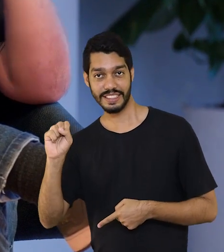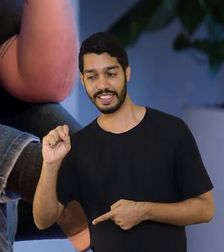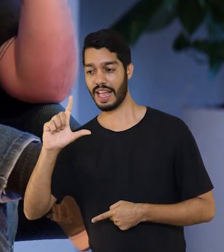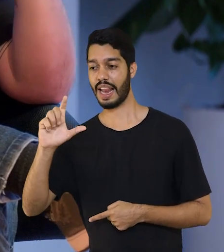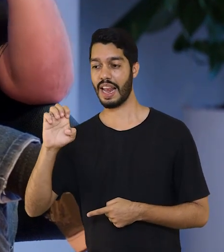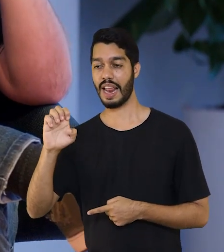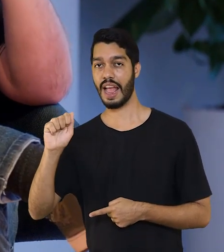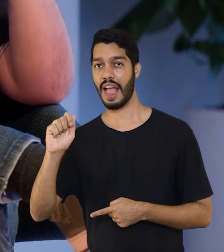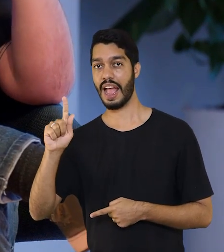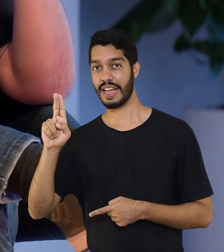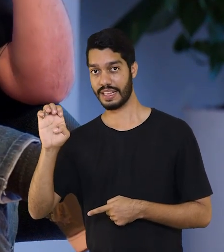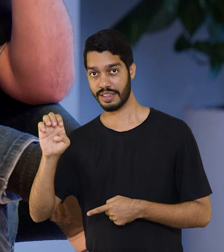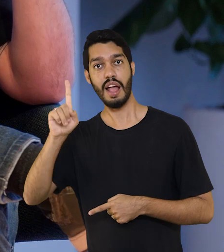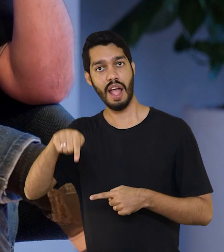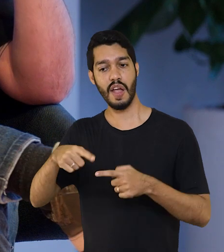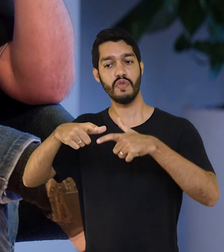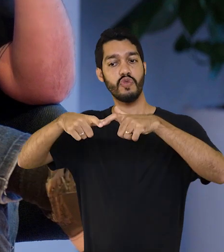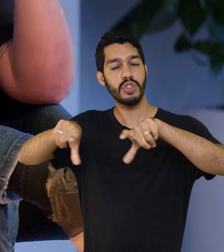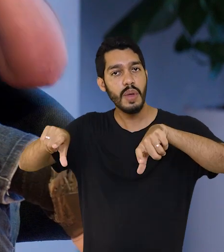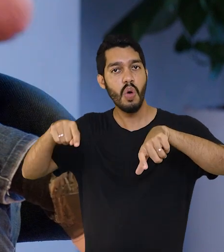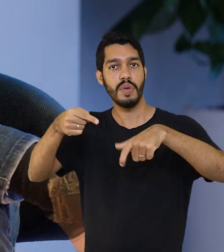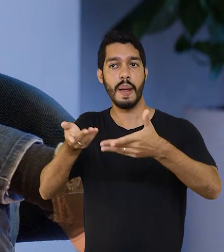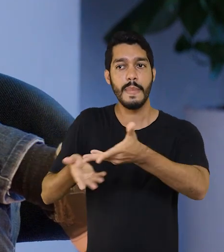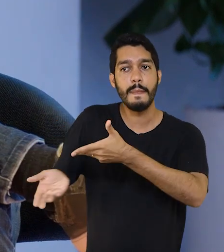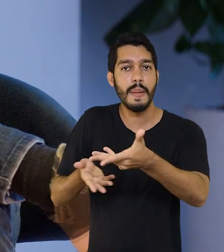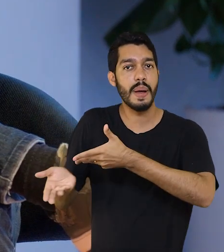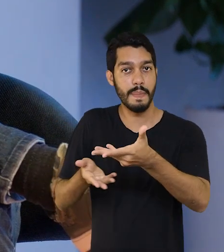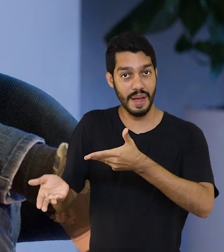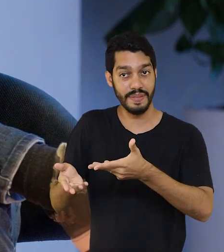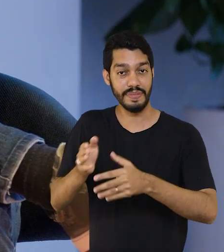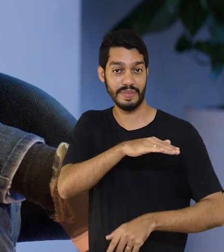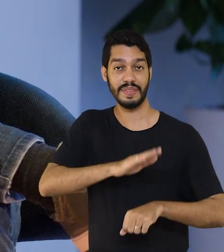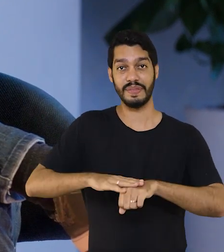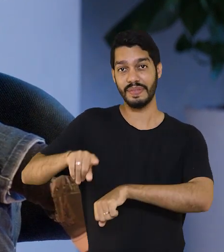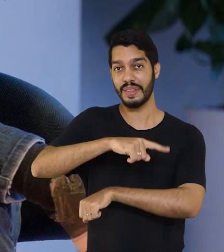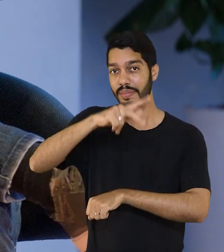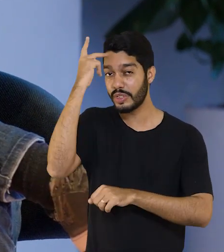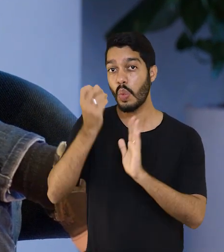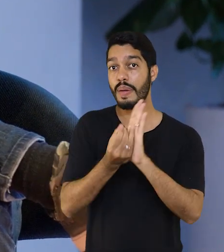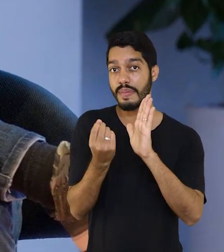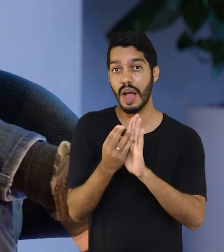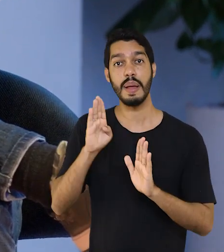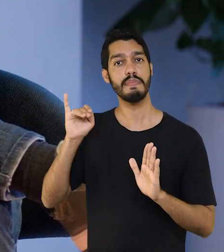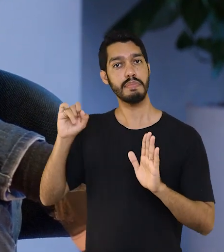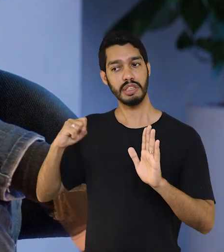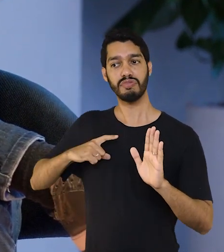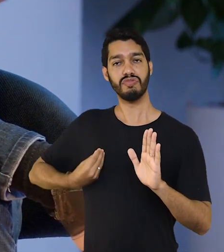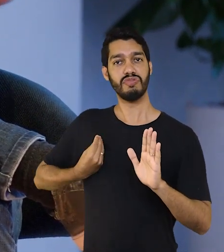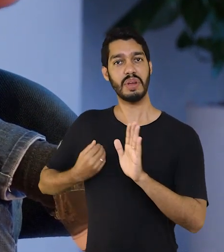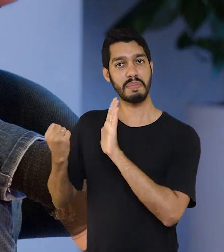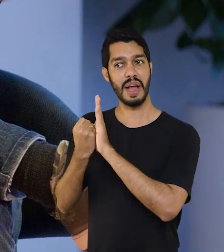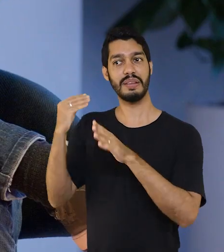Kings League é fenômeno, assim, é um futebol de creators, que tem suas regras particulares e tal, enfim, e